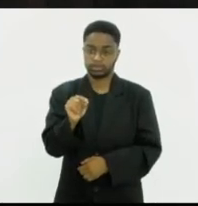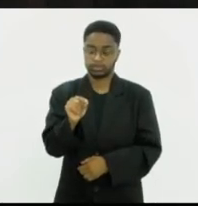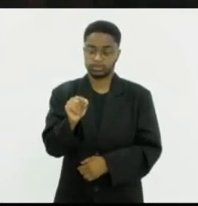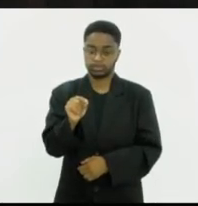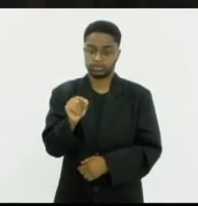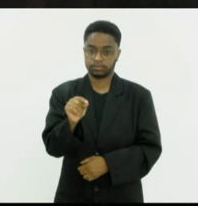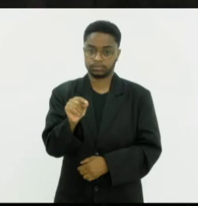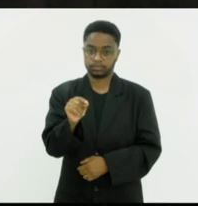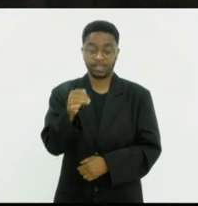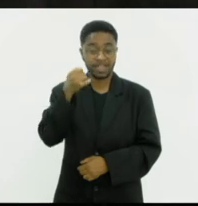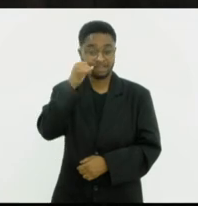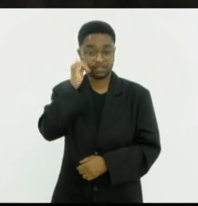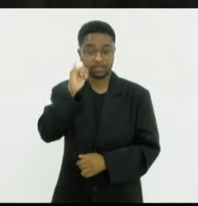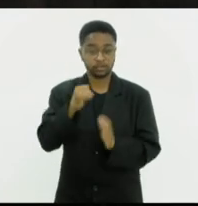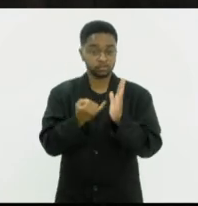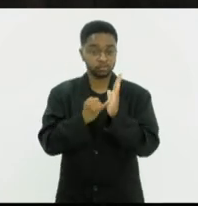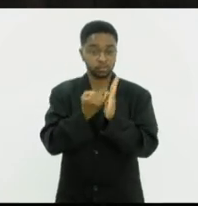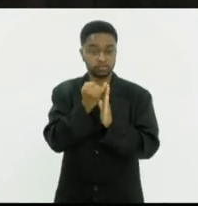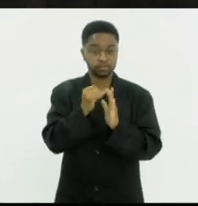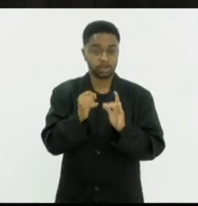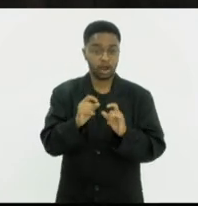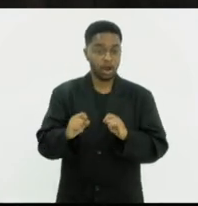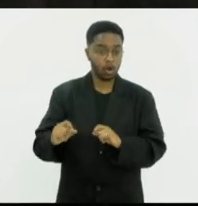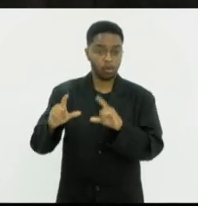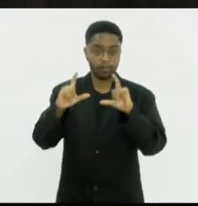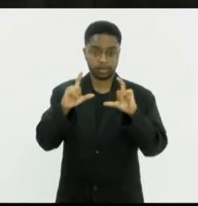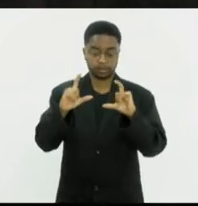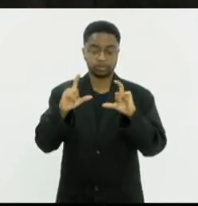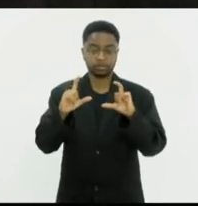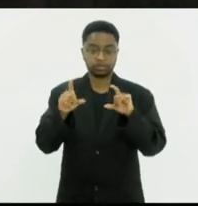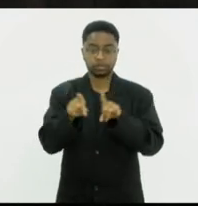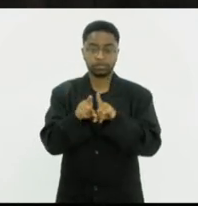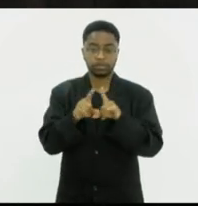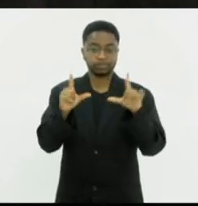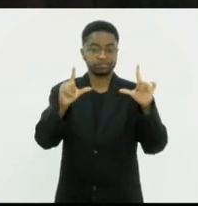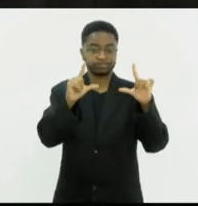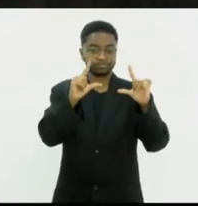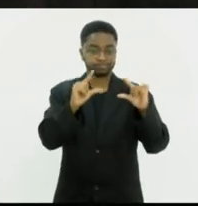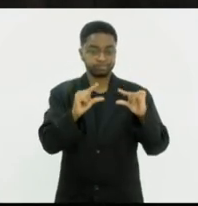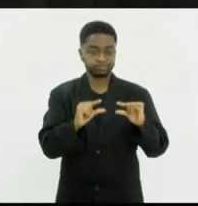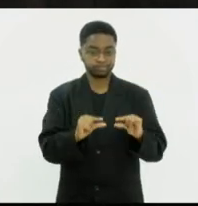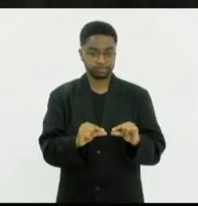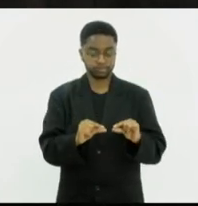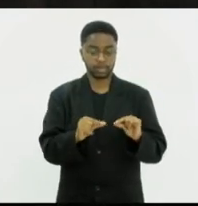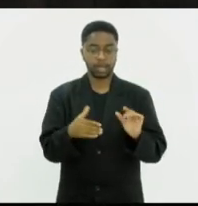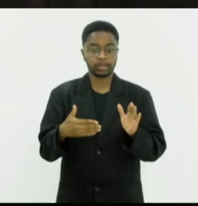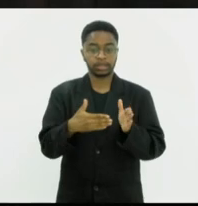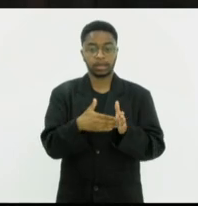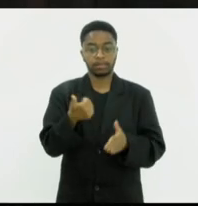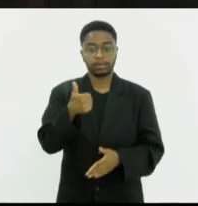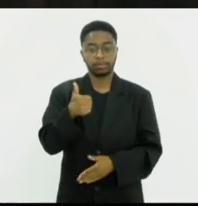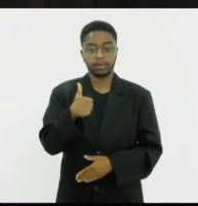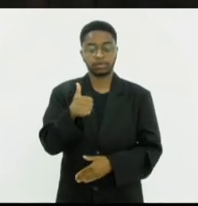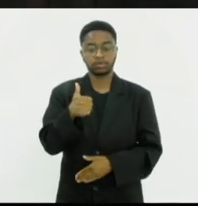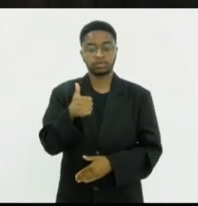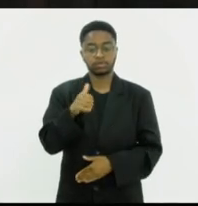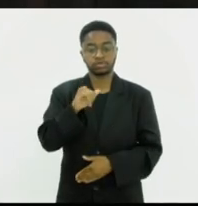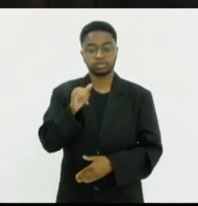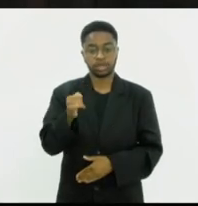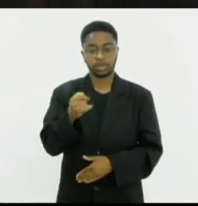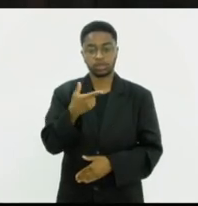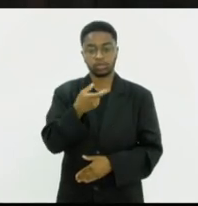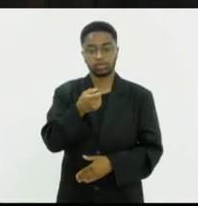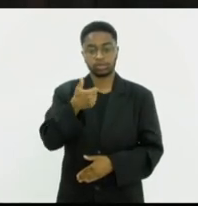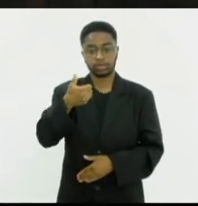não haja mais juro nenhum e isso retroaja a 1º de janeiro de 2013. Que